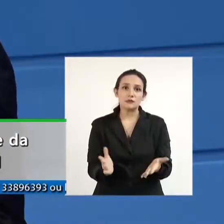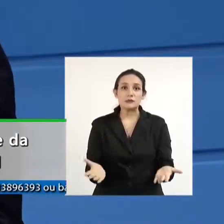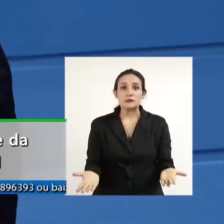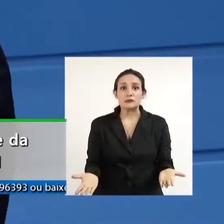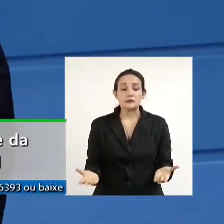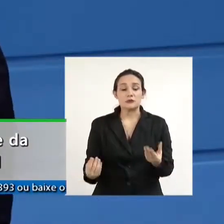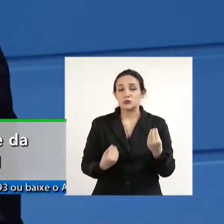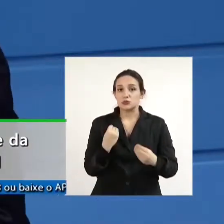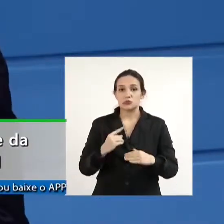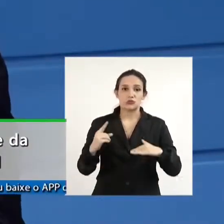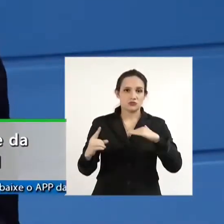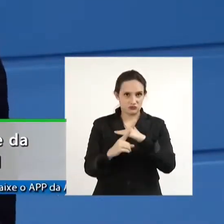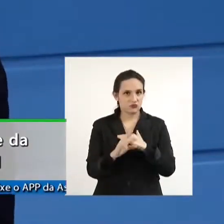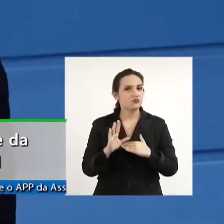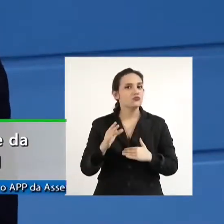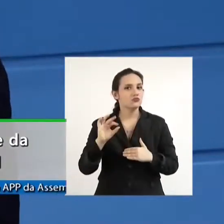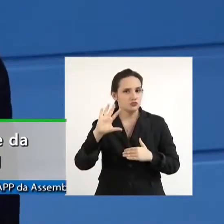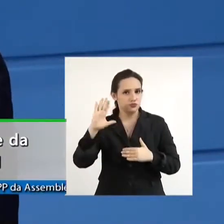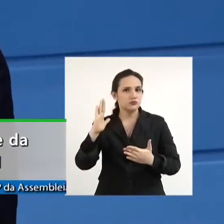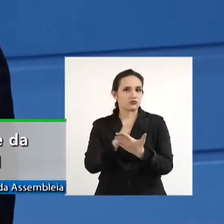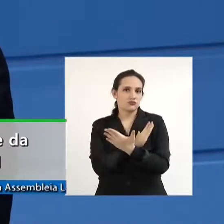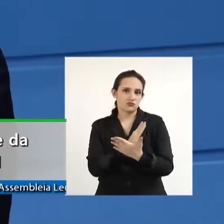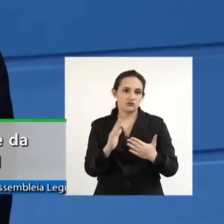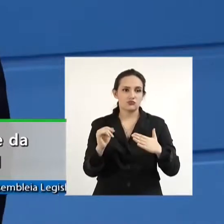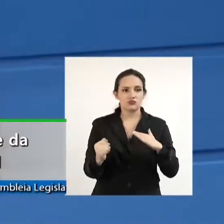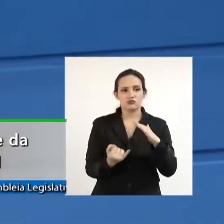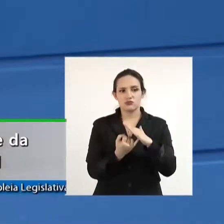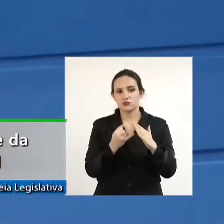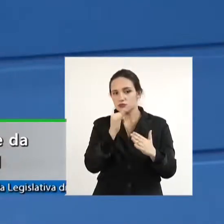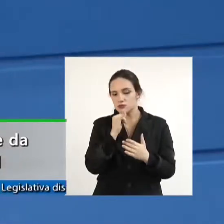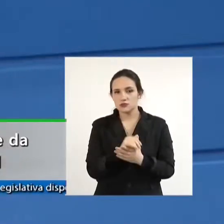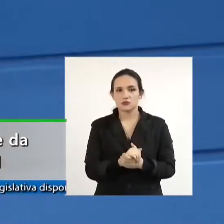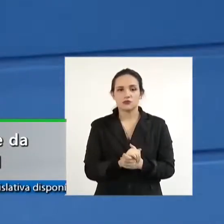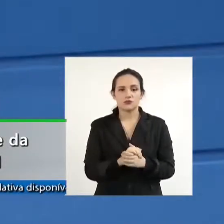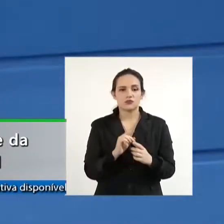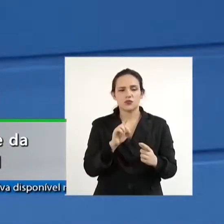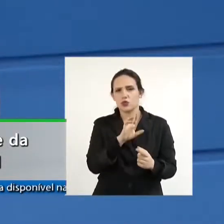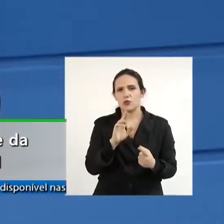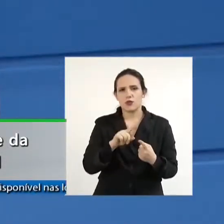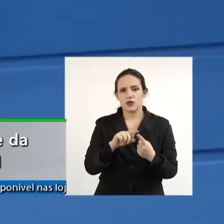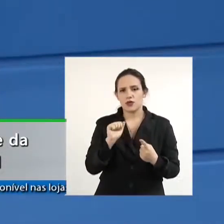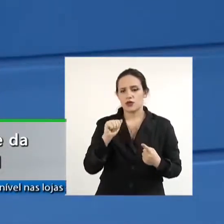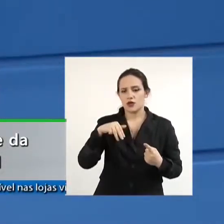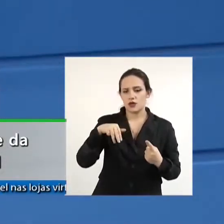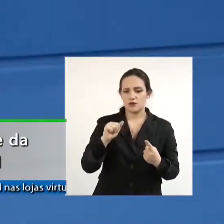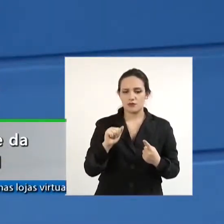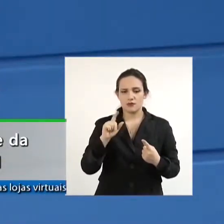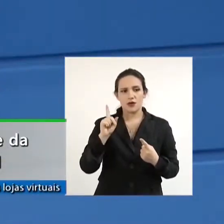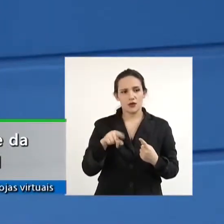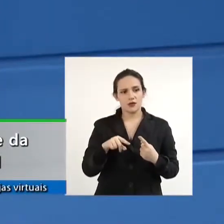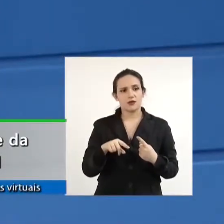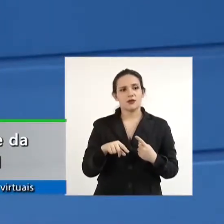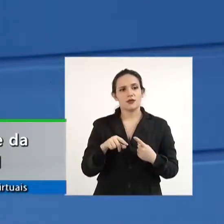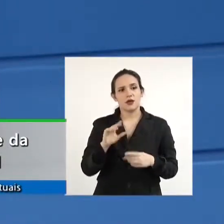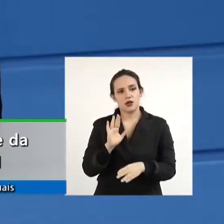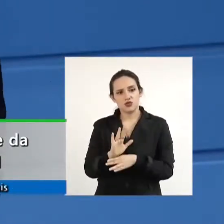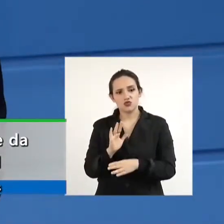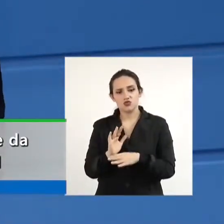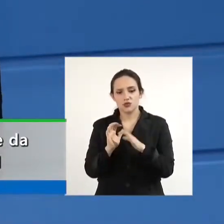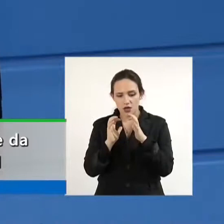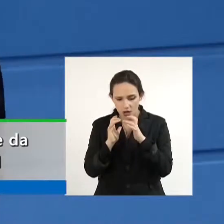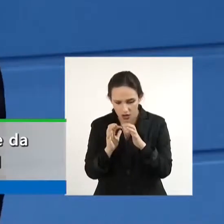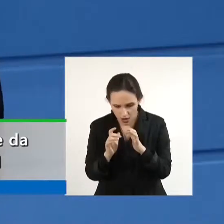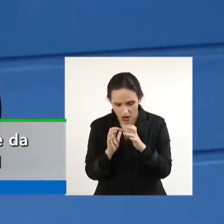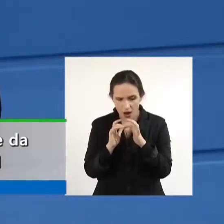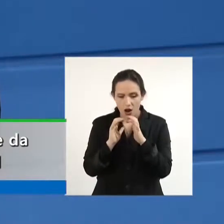né? Nós já tivemos algumas instituições, por exemplo, a AMA, que trabalha com o autista, né? Ela teve